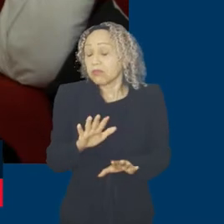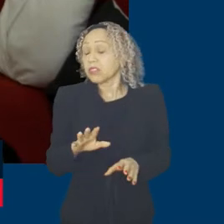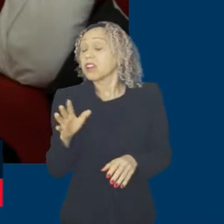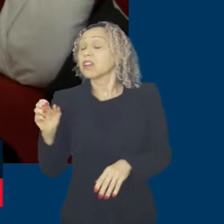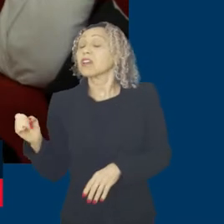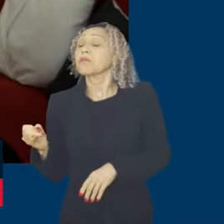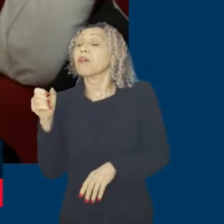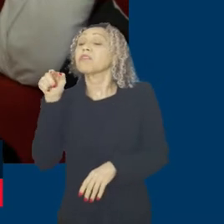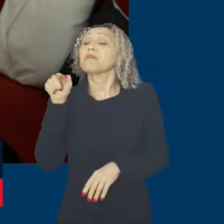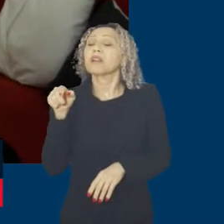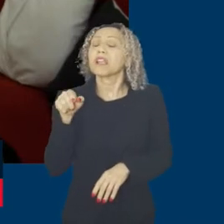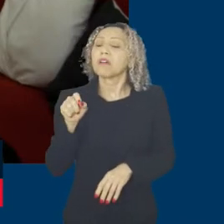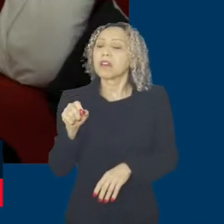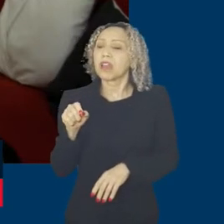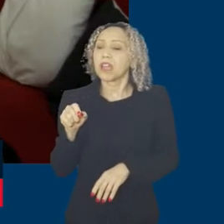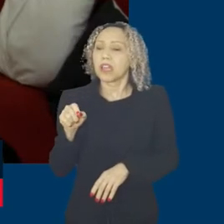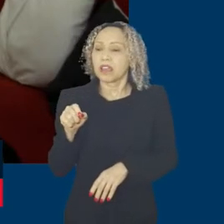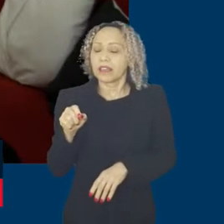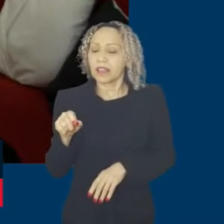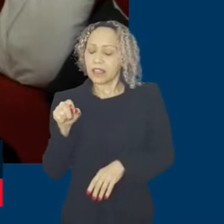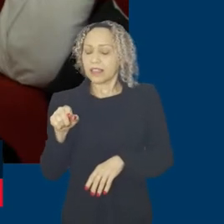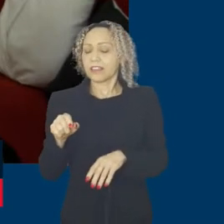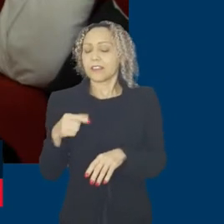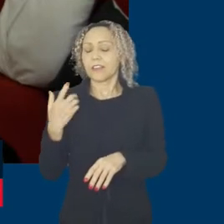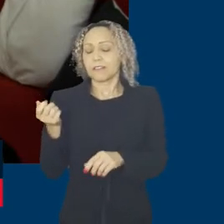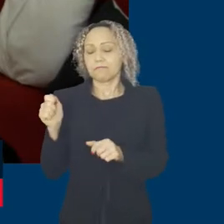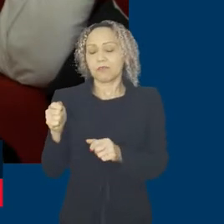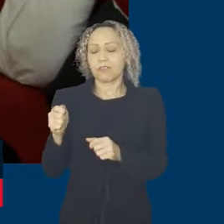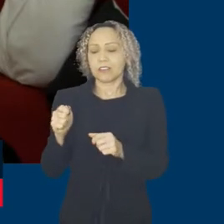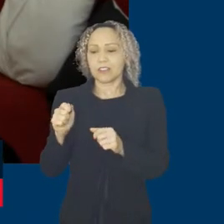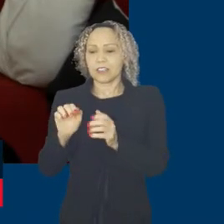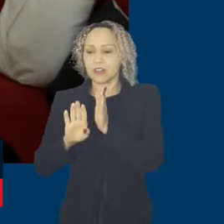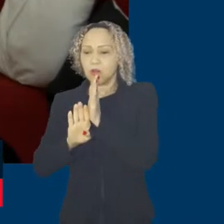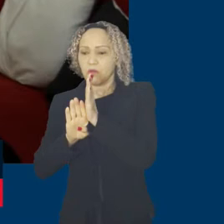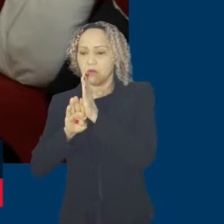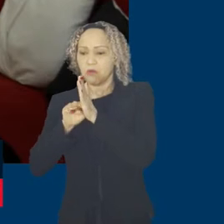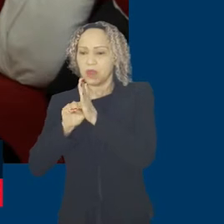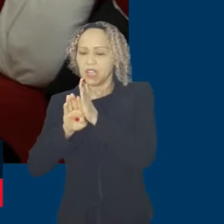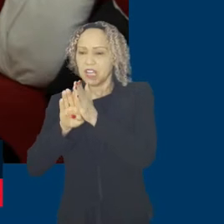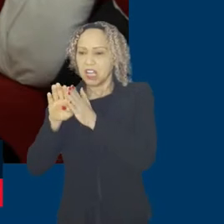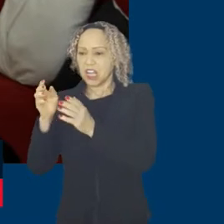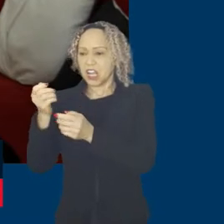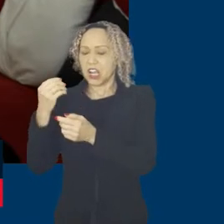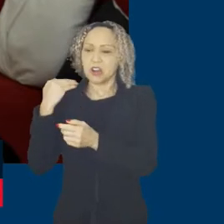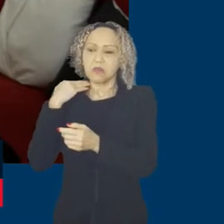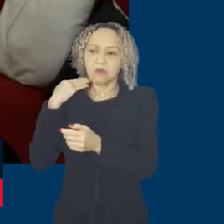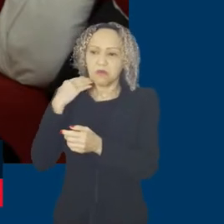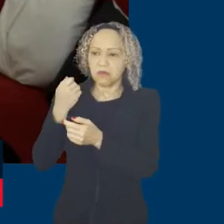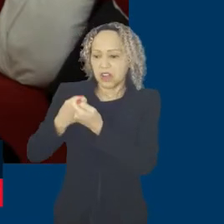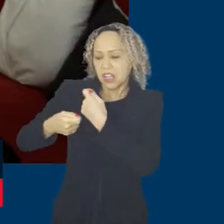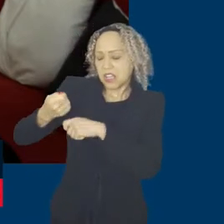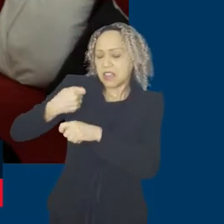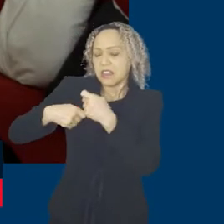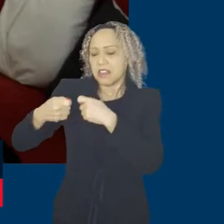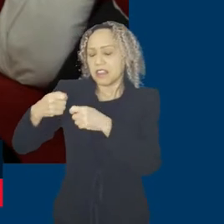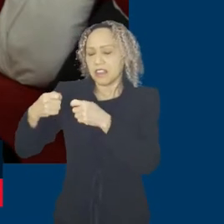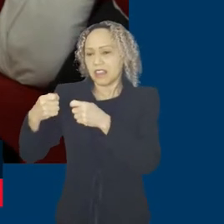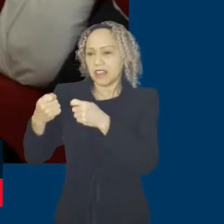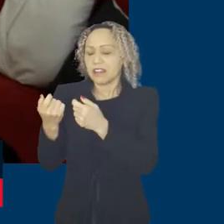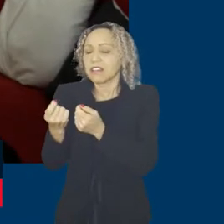seus cupinches do mercado financeiro, aquele pessoal que está fechado ali com ele, né, que a manutenção dos juros